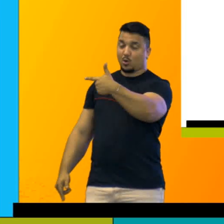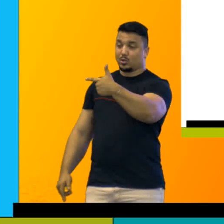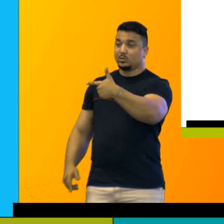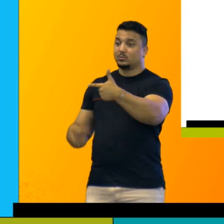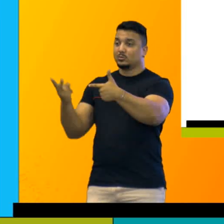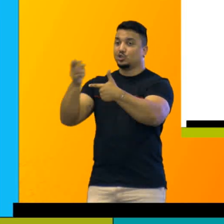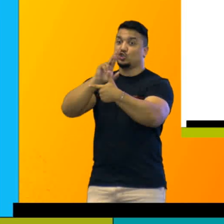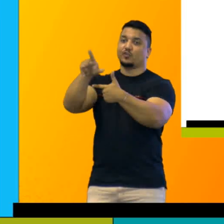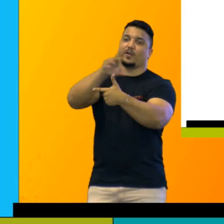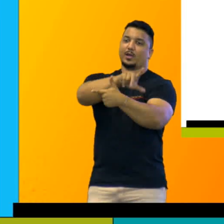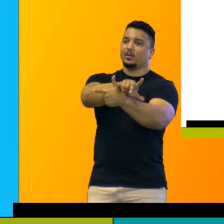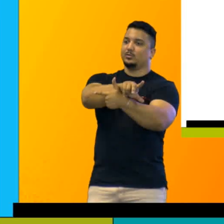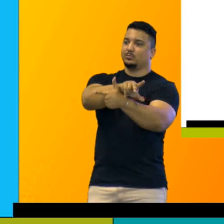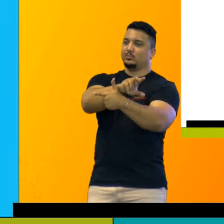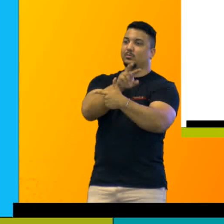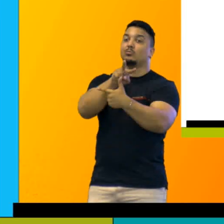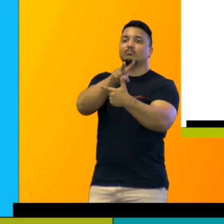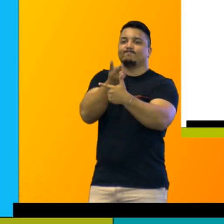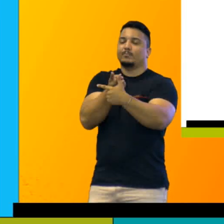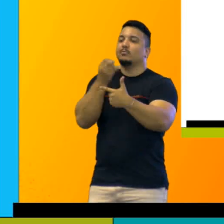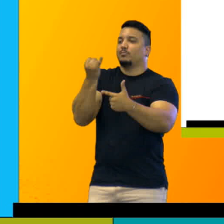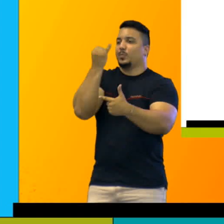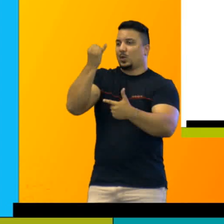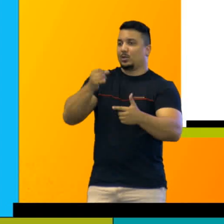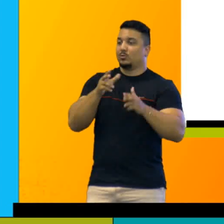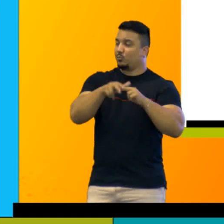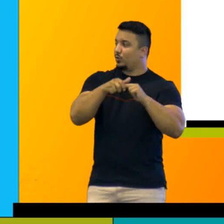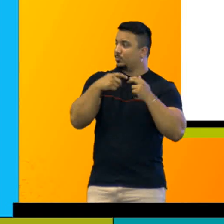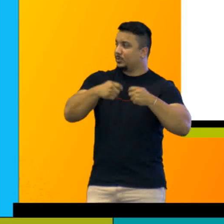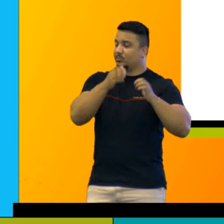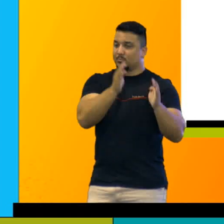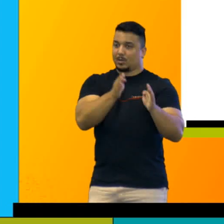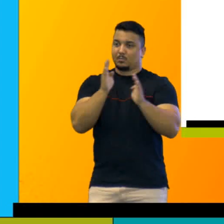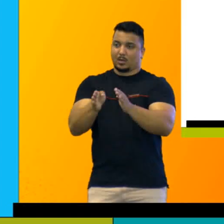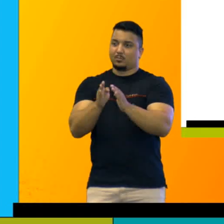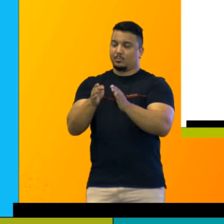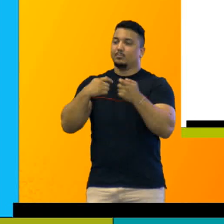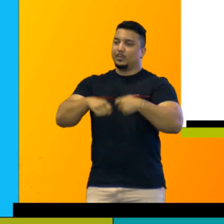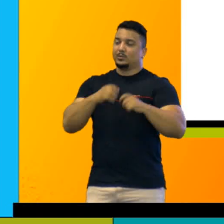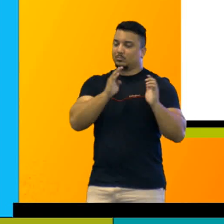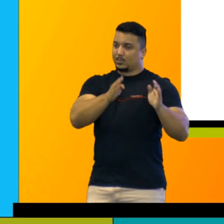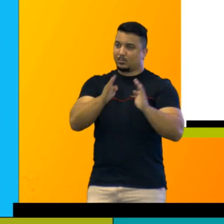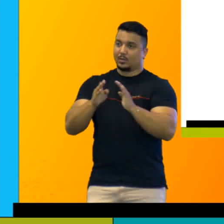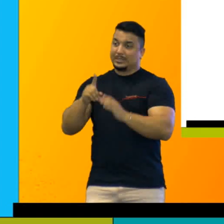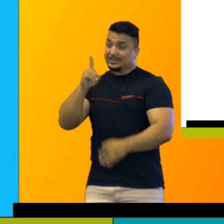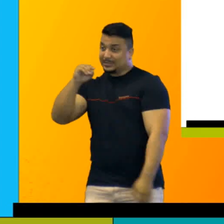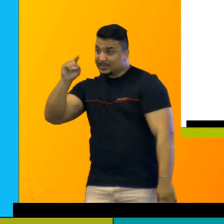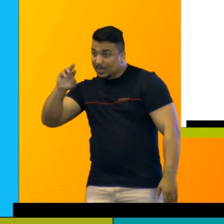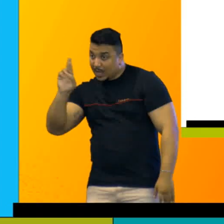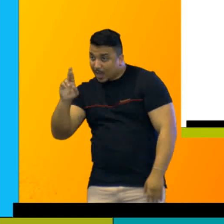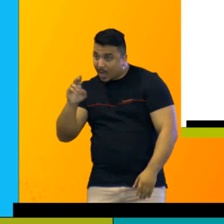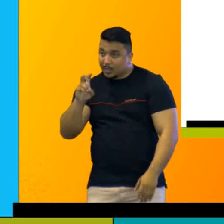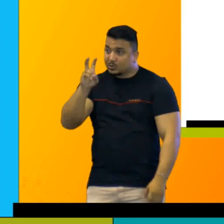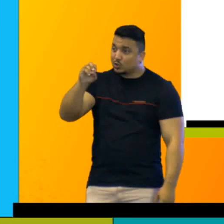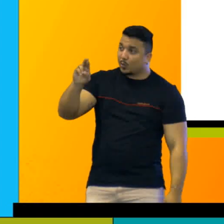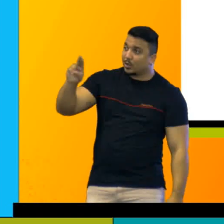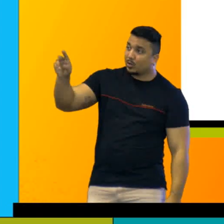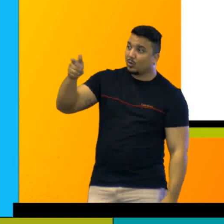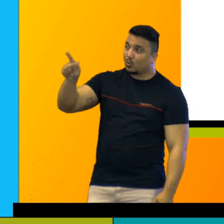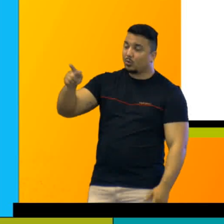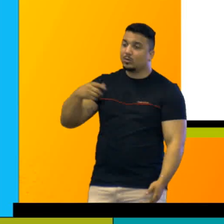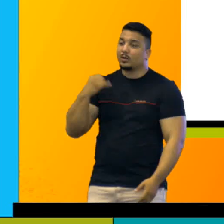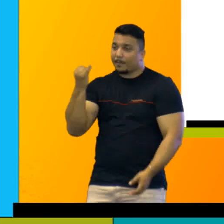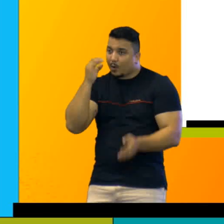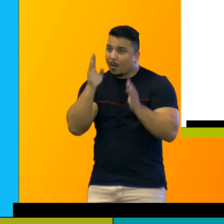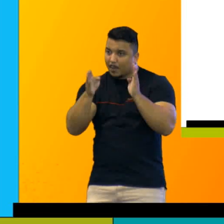ficou diferente. Então a ordem importa. Se eu for escolher 2 pessoas para dar R$100 para uma e 50 para outra,